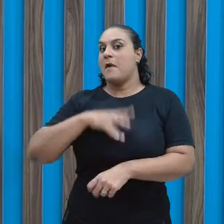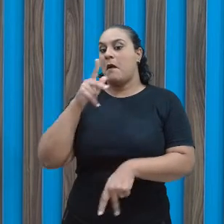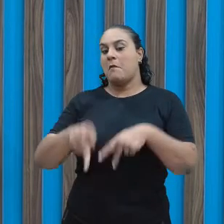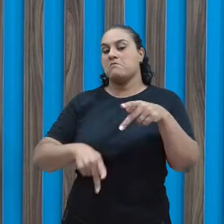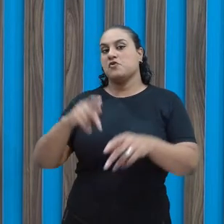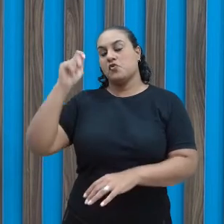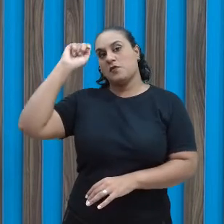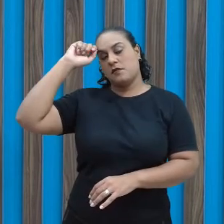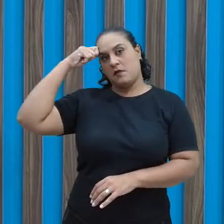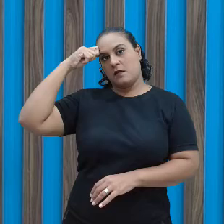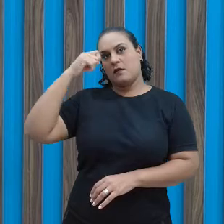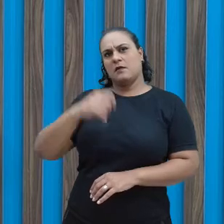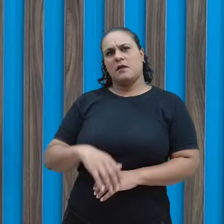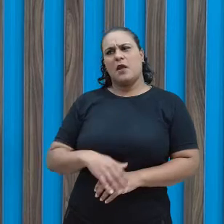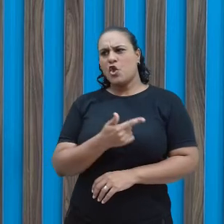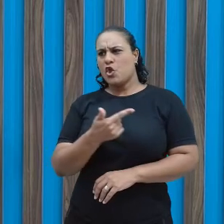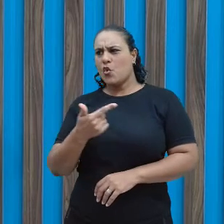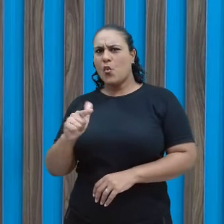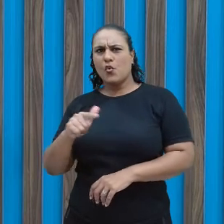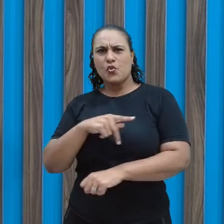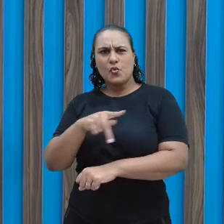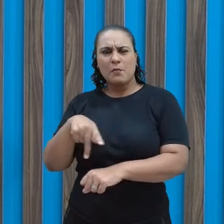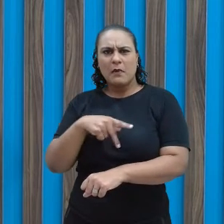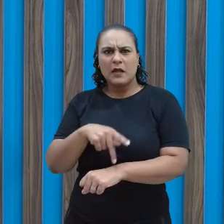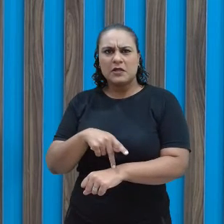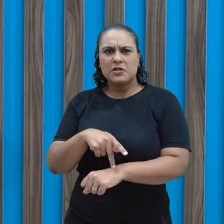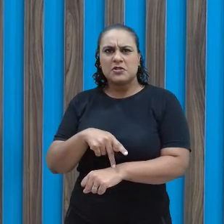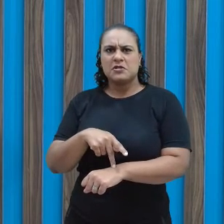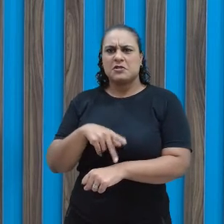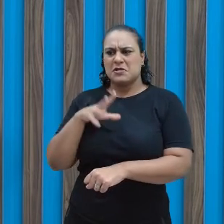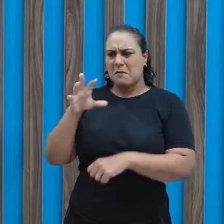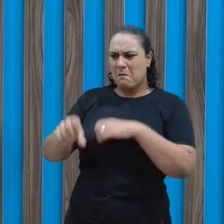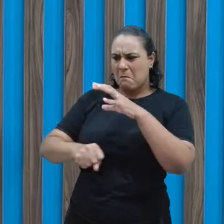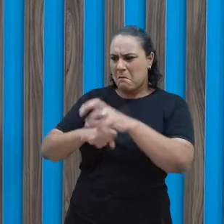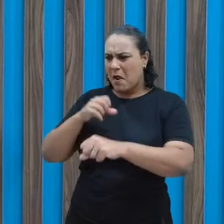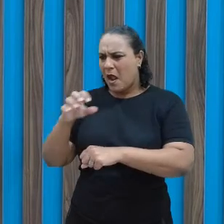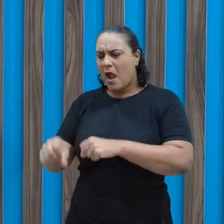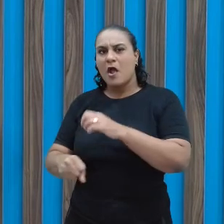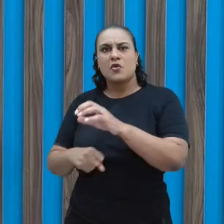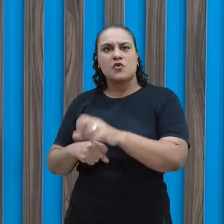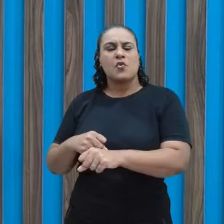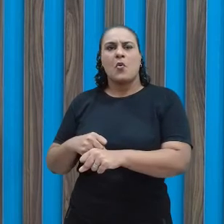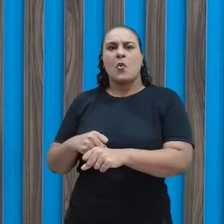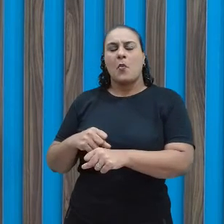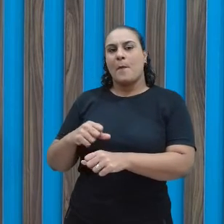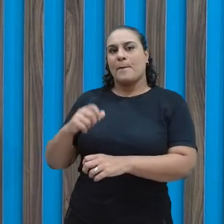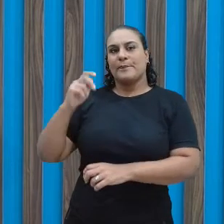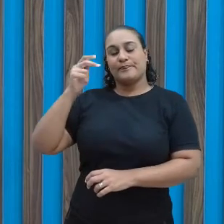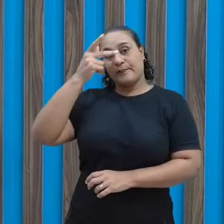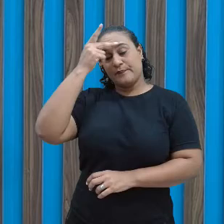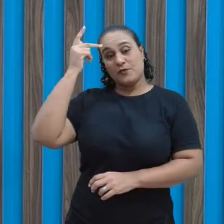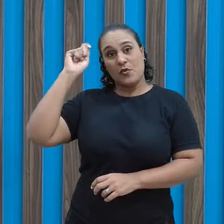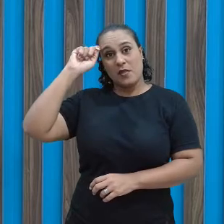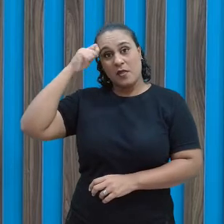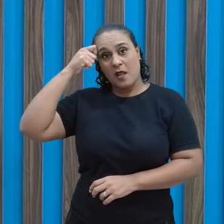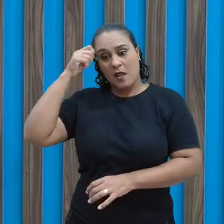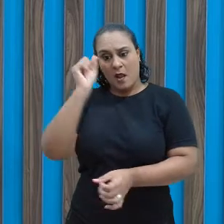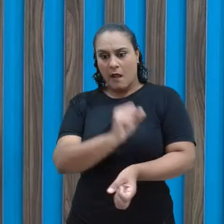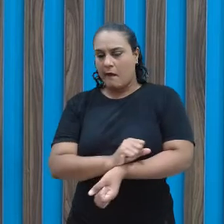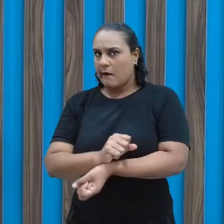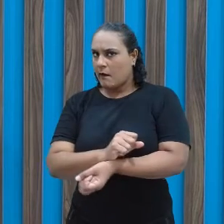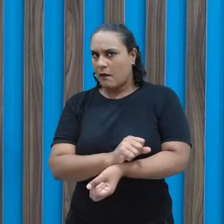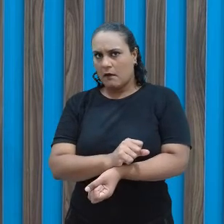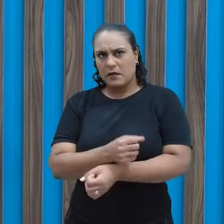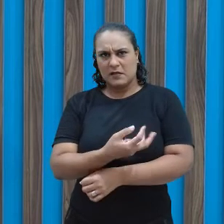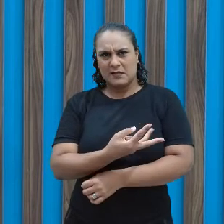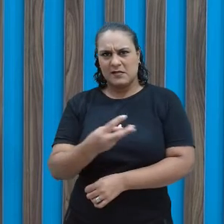mundo inteiro, não houve nenhum país que sequestrou tantas pessoas como aconteceu no Brasil, e por mais de 300 anos,